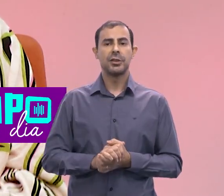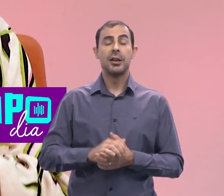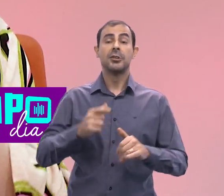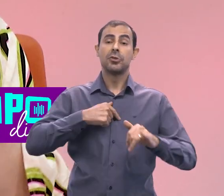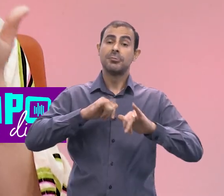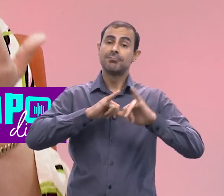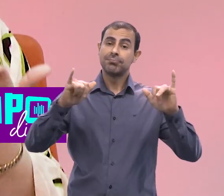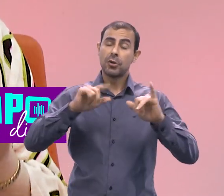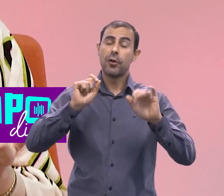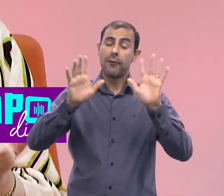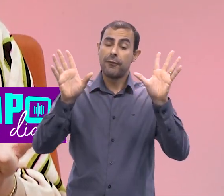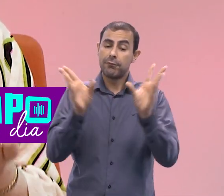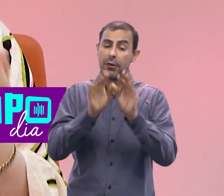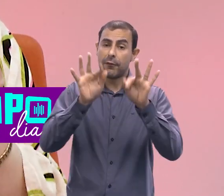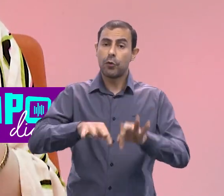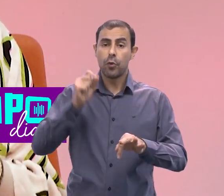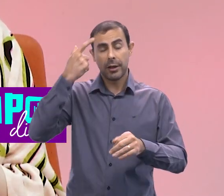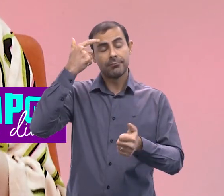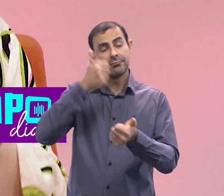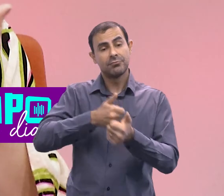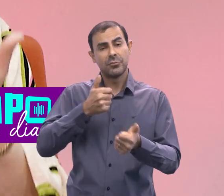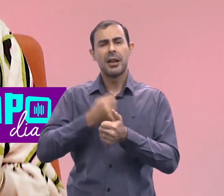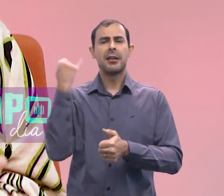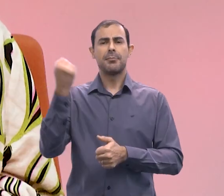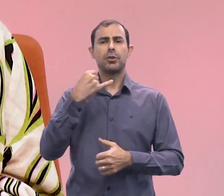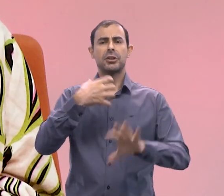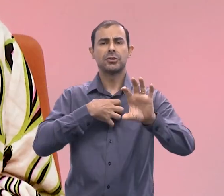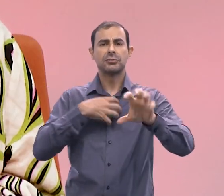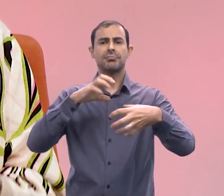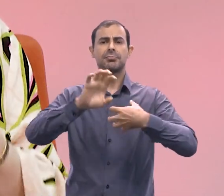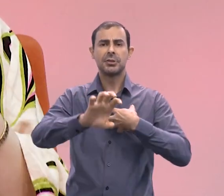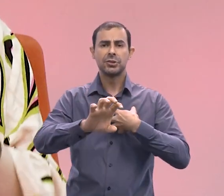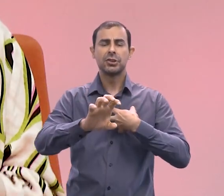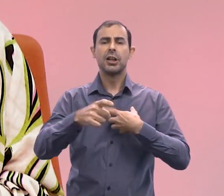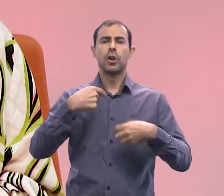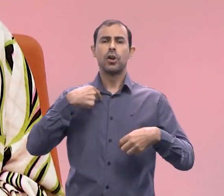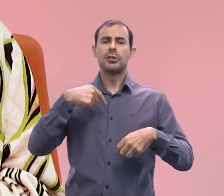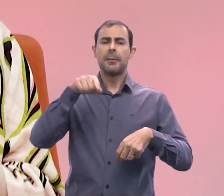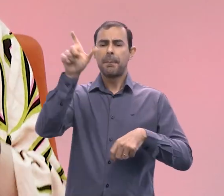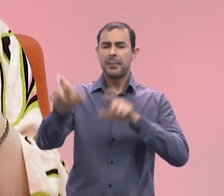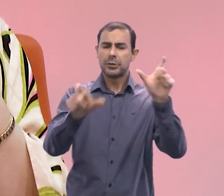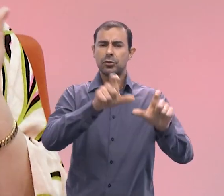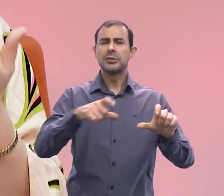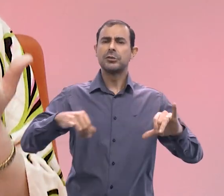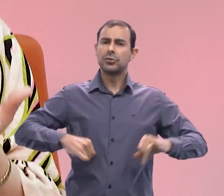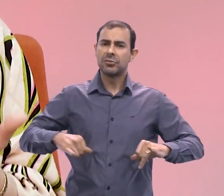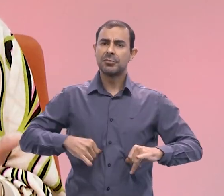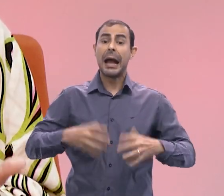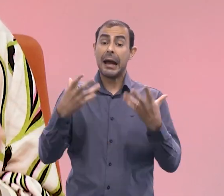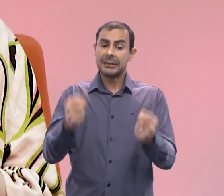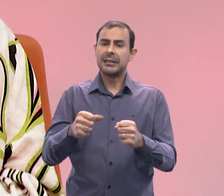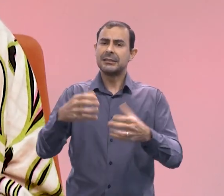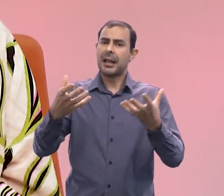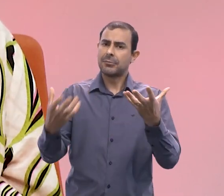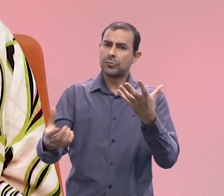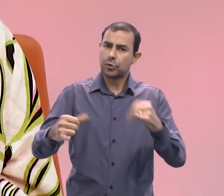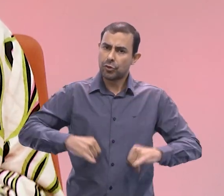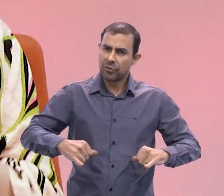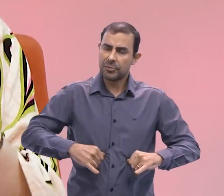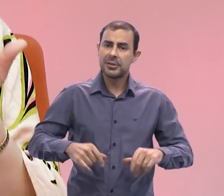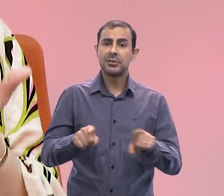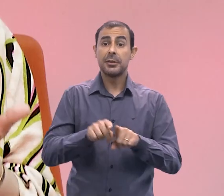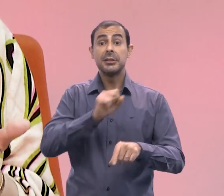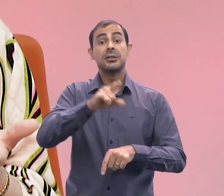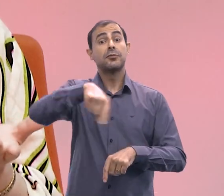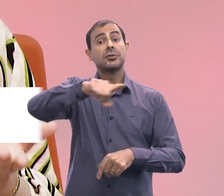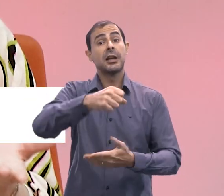Dia, encerramos com essa reflexão da importância da empatia com a dor do próximo, da aceitação do sofrimento e se